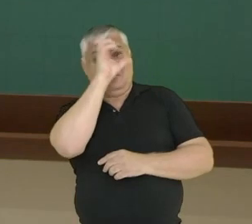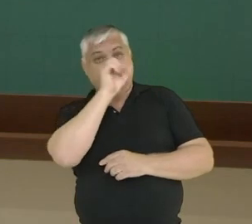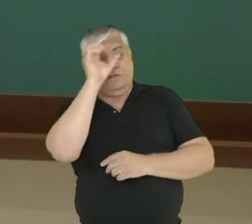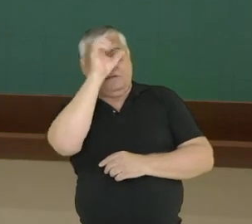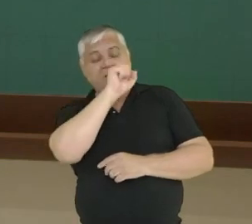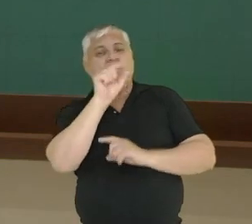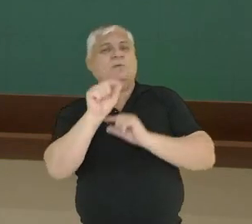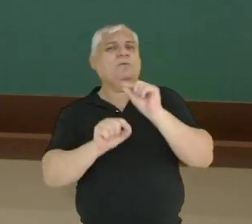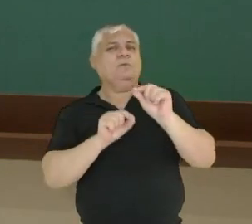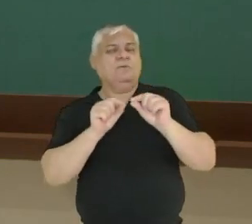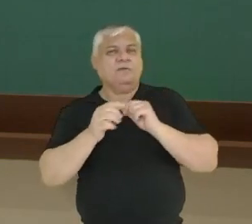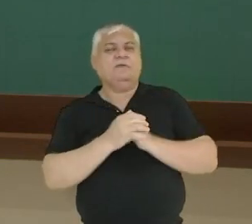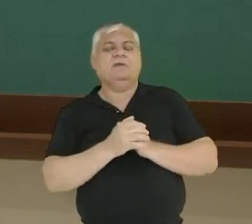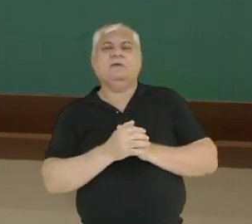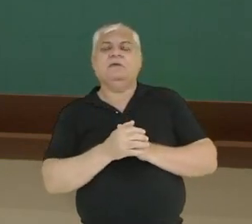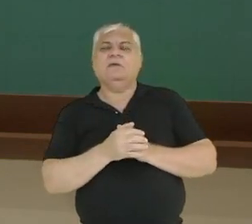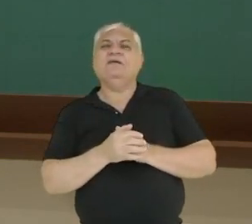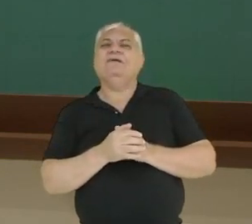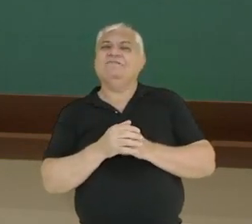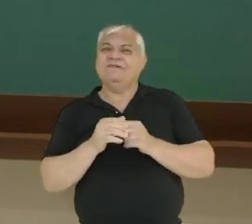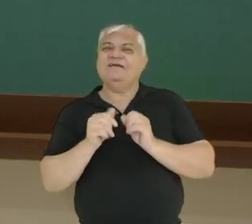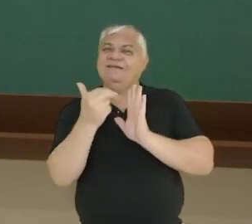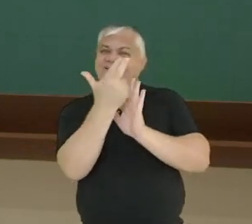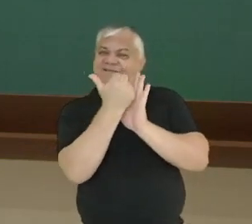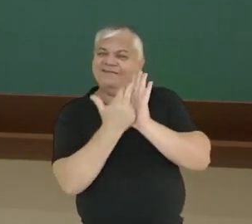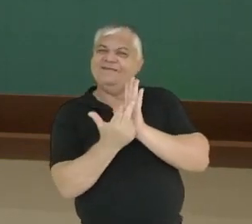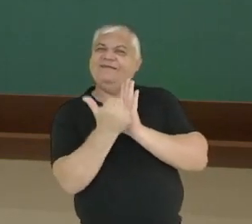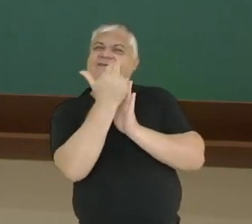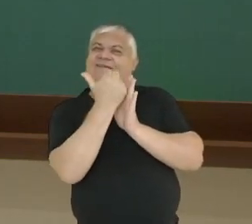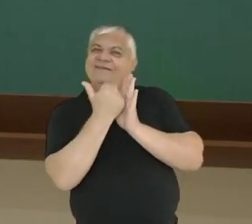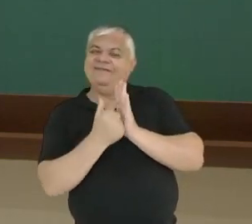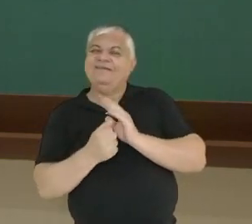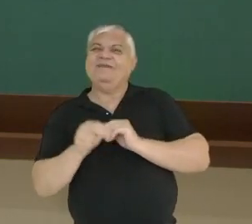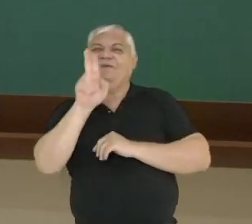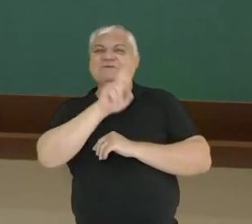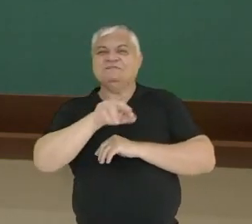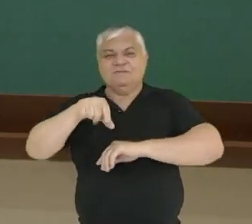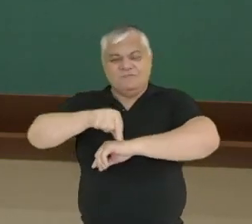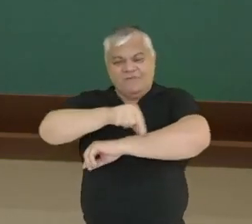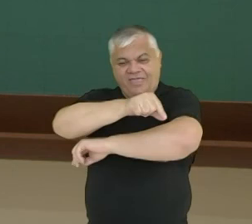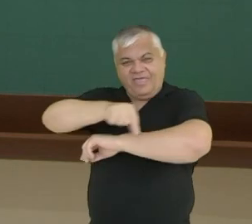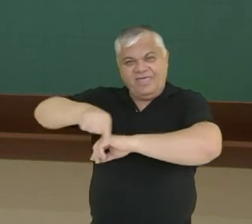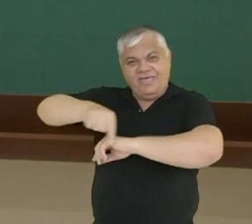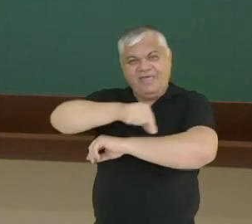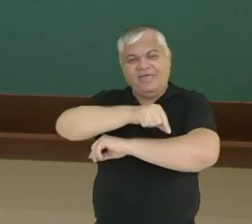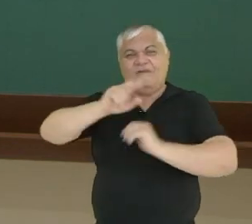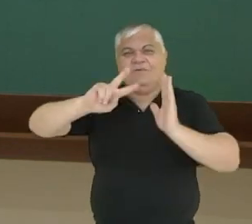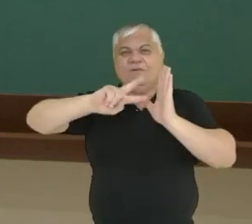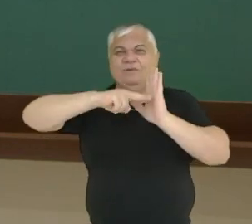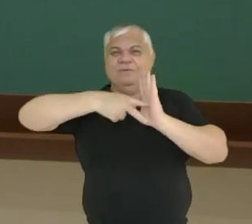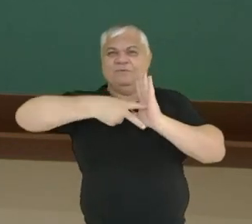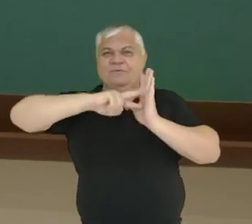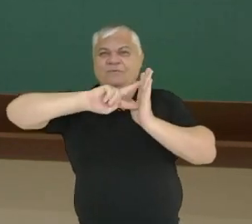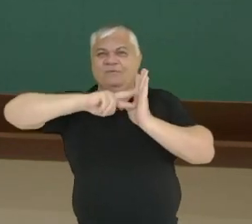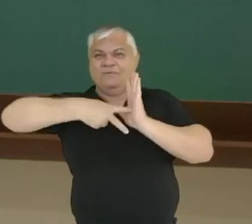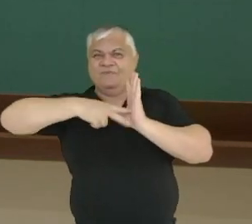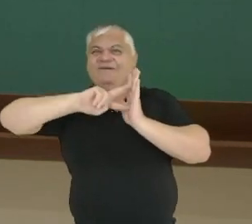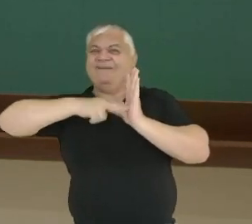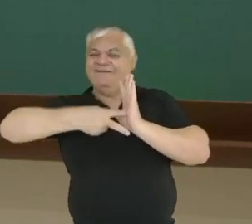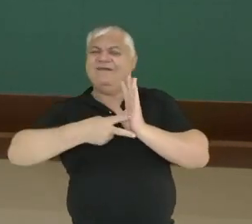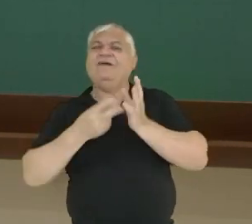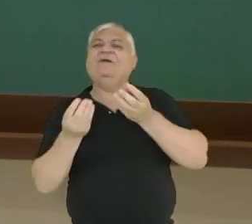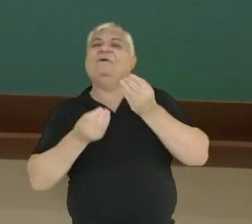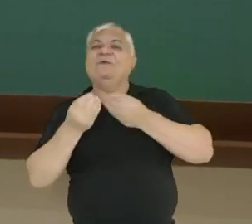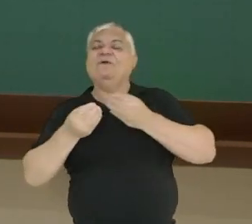nós vimos como podemos construir utilizando régua e compasso, como